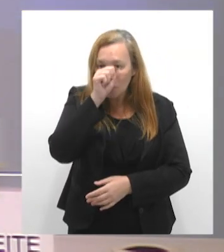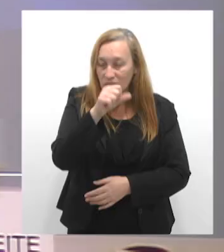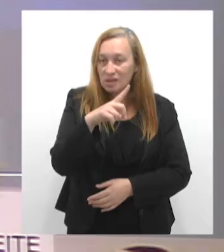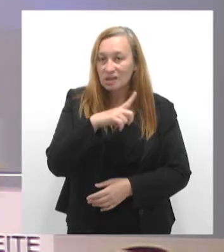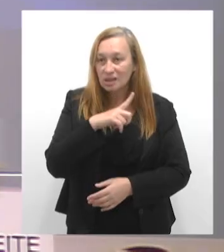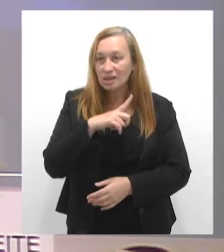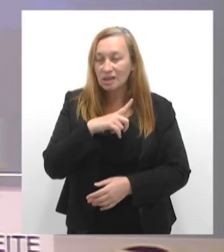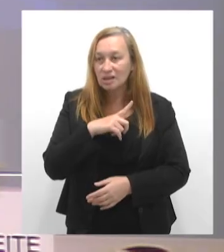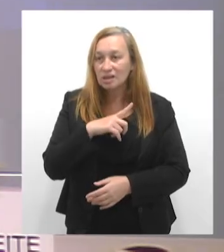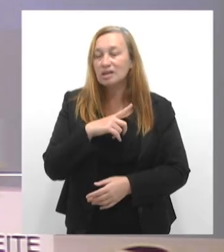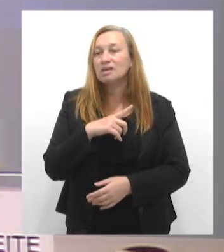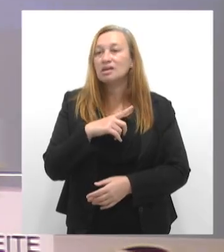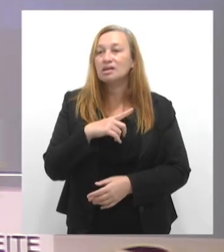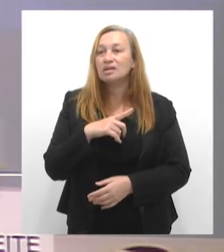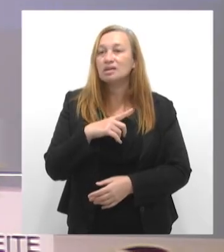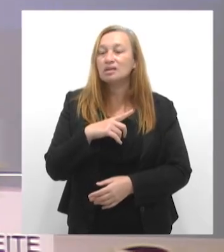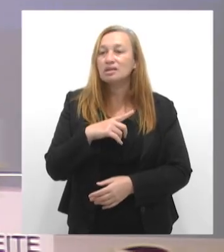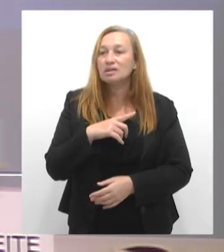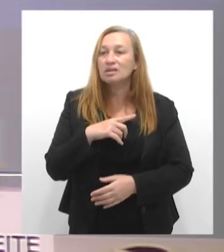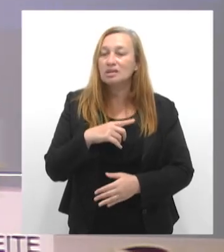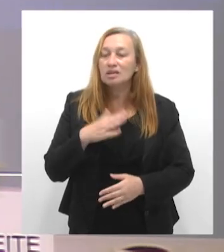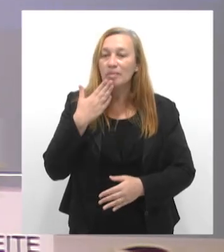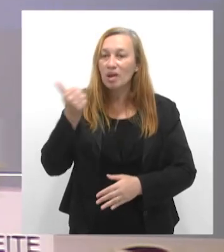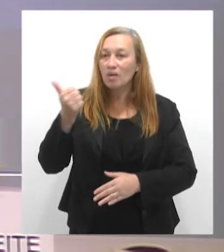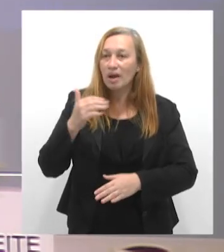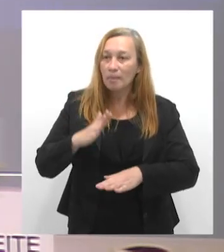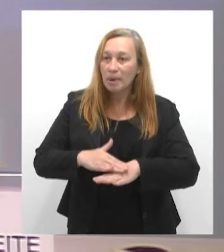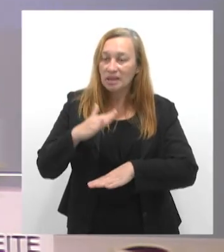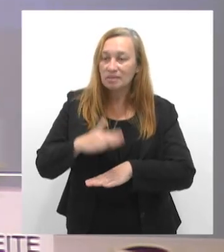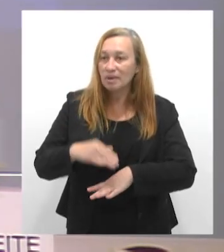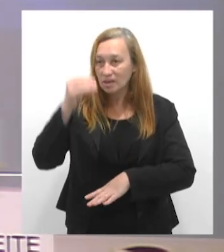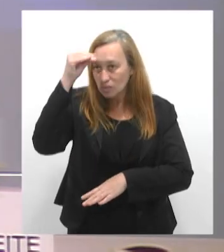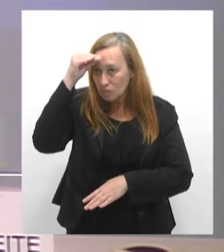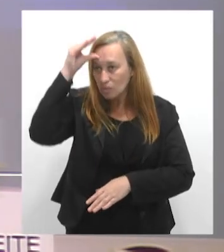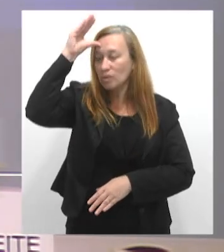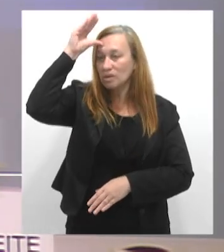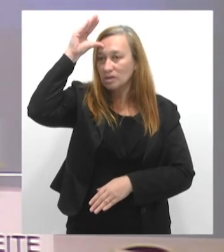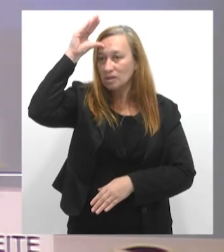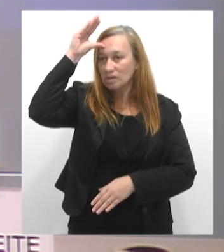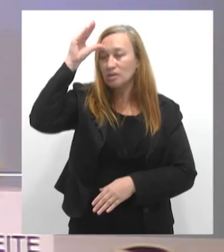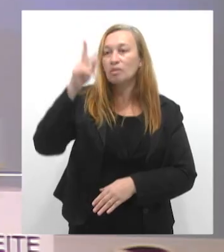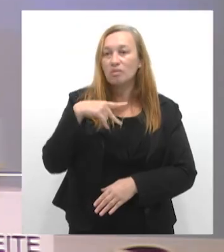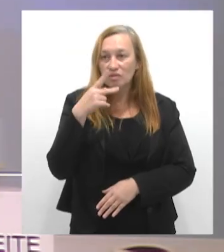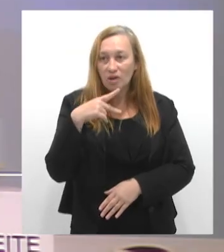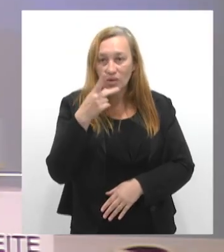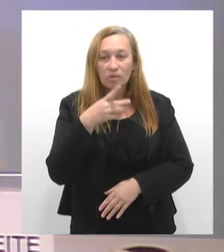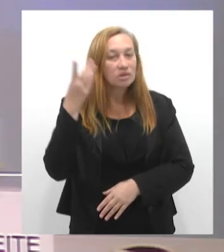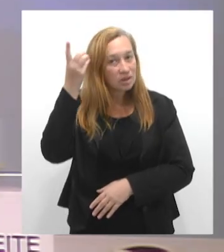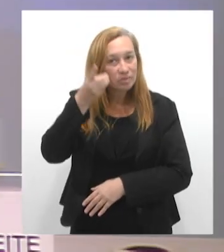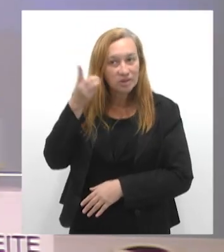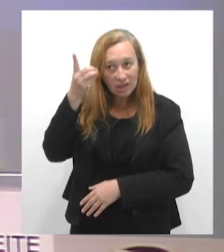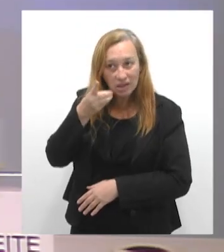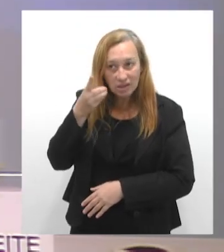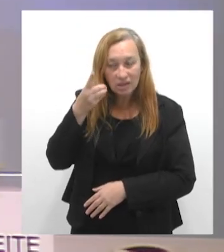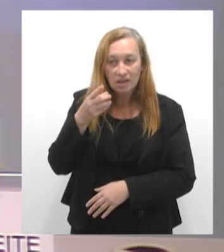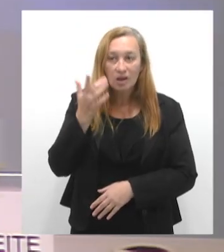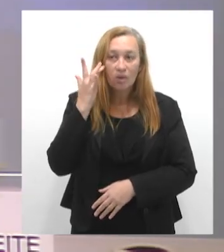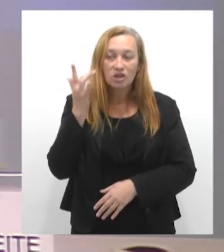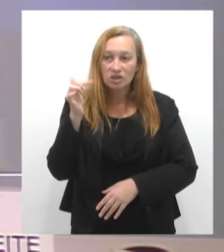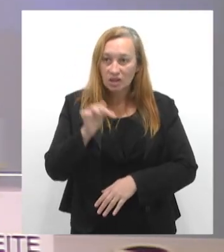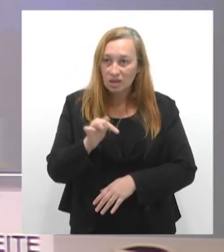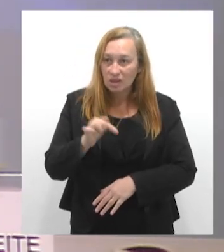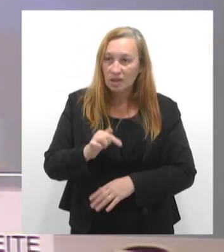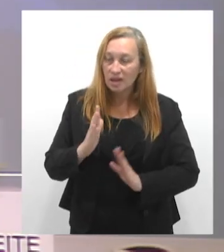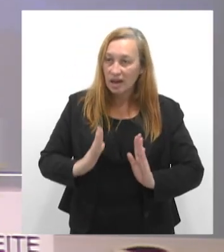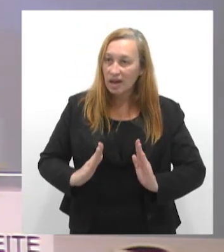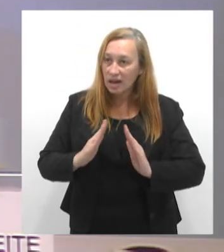e condições de aprimorar cada vez mais nossos conhecimentos, como bem disse o nosso deputado. Acho que aqui é a